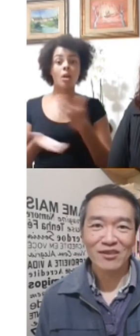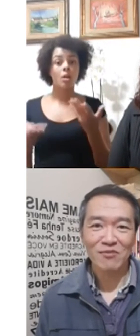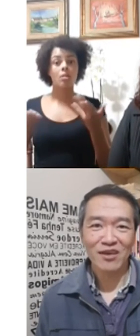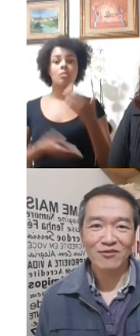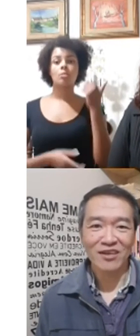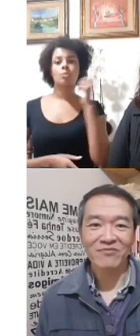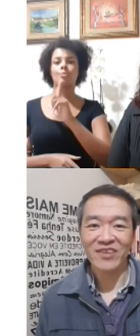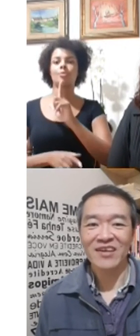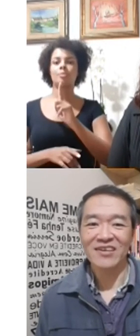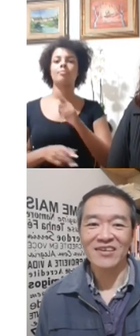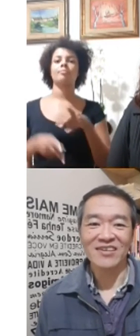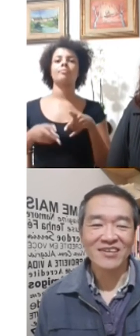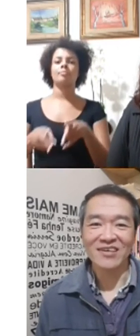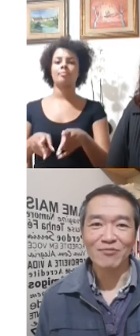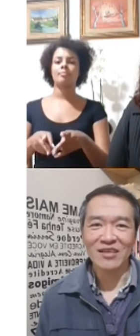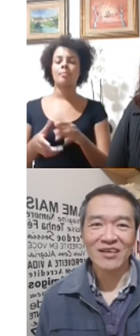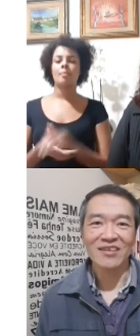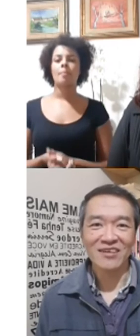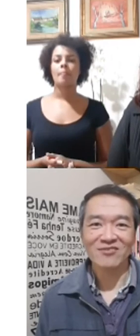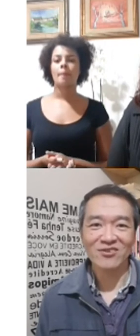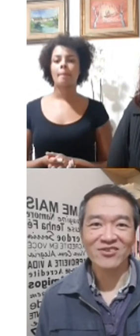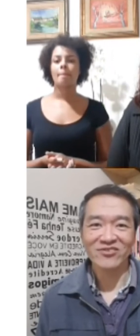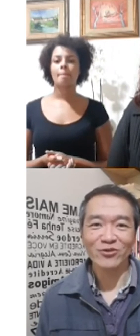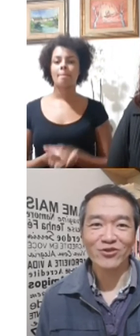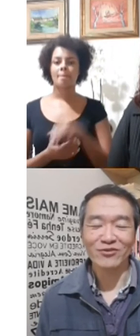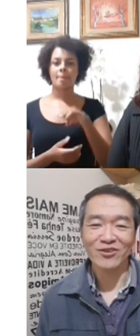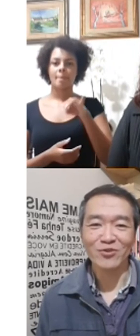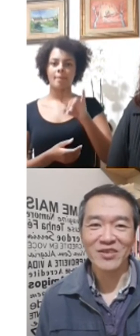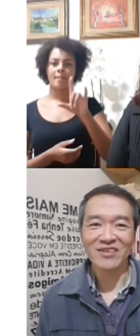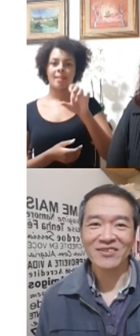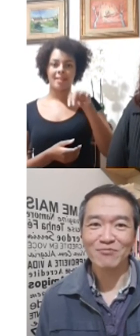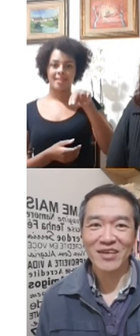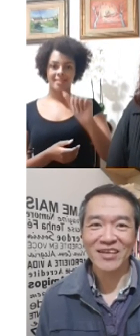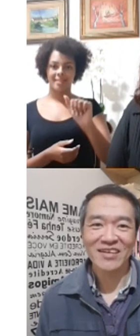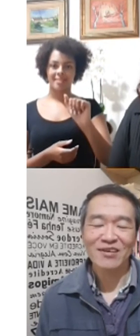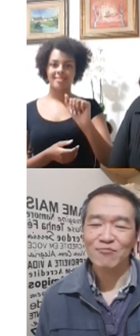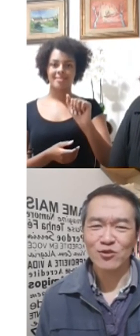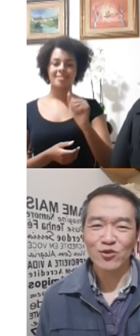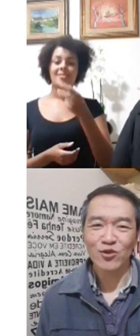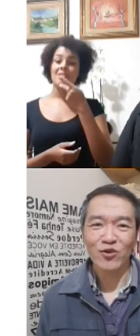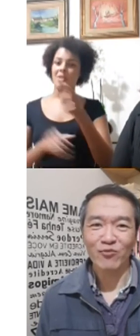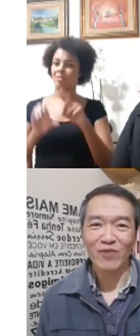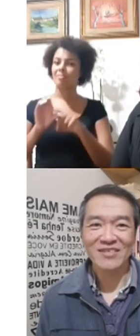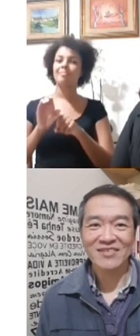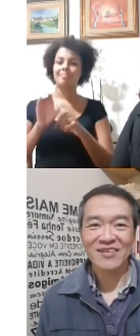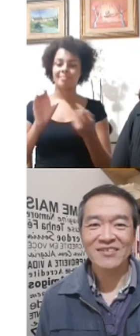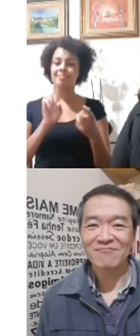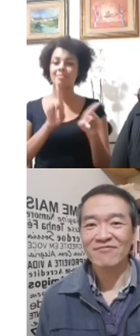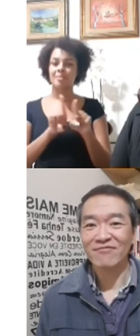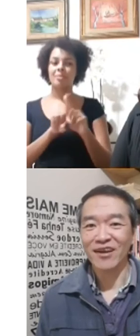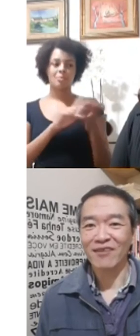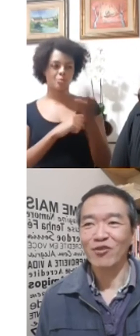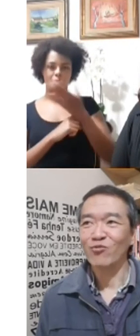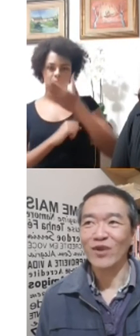dar prosseguimento, né? A Milena, né, do Autonomia também me ajudou